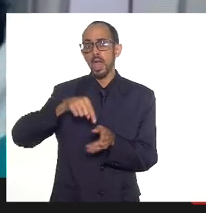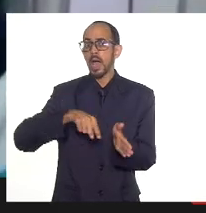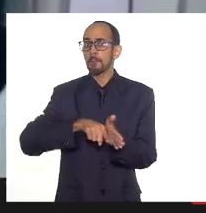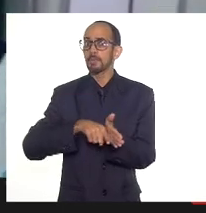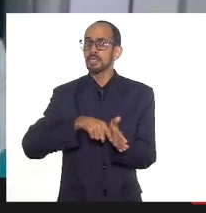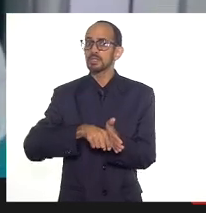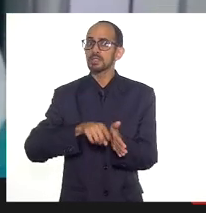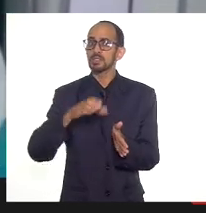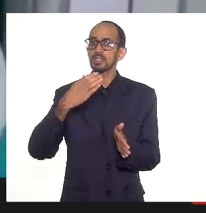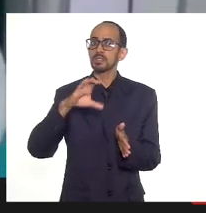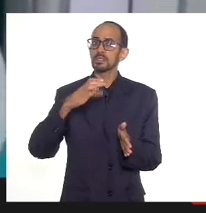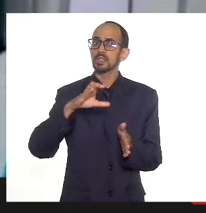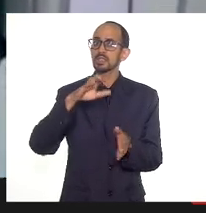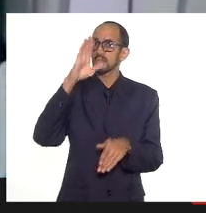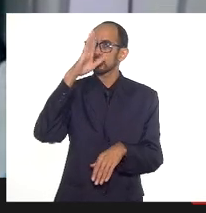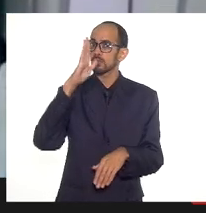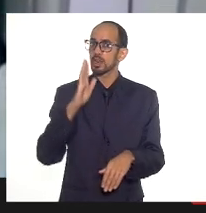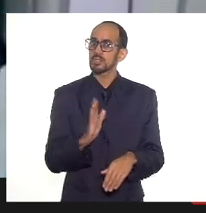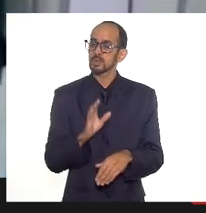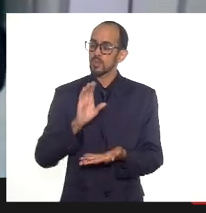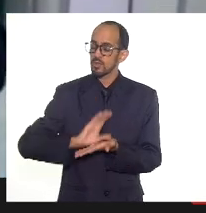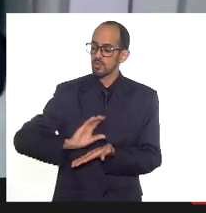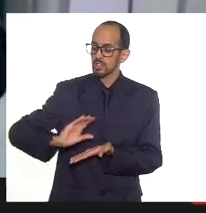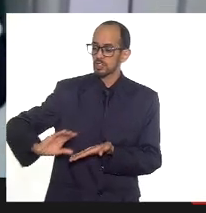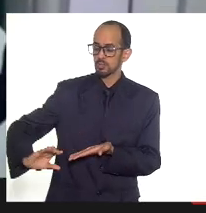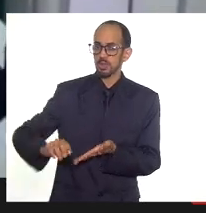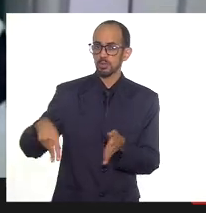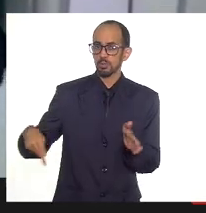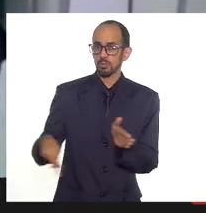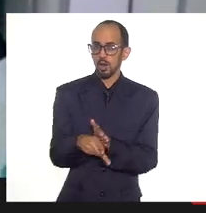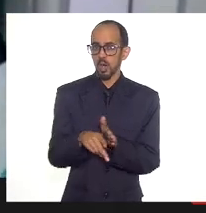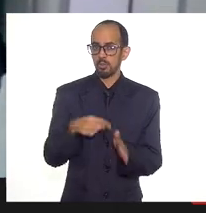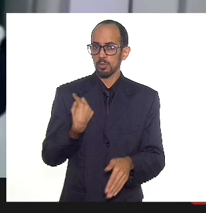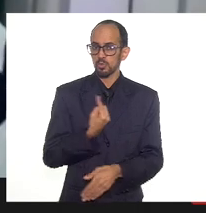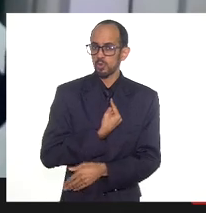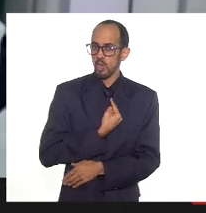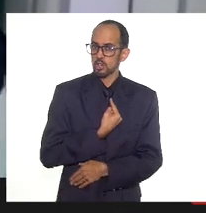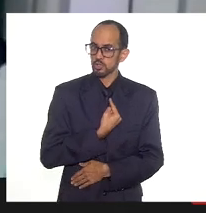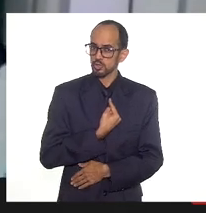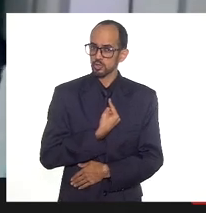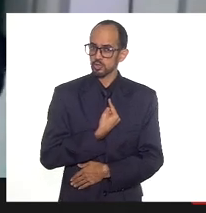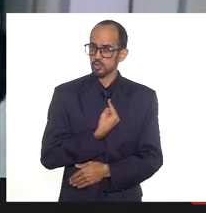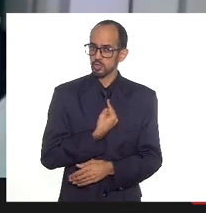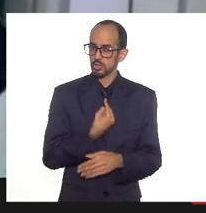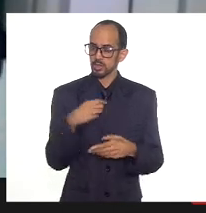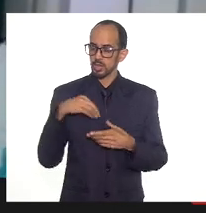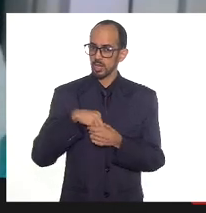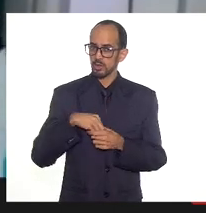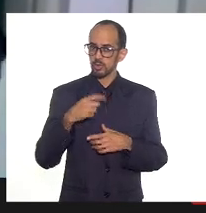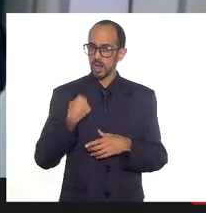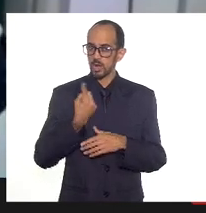ciência brasileiras. Foram investimentos em ciência e pesquisa feitos por nós, nas nossas instituições,